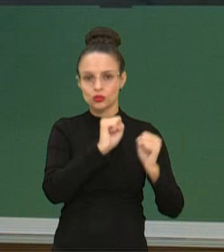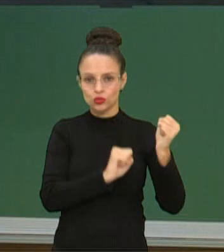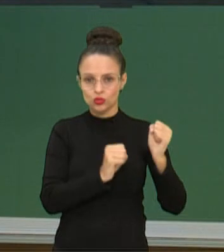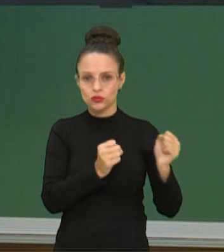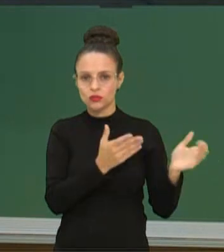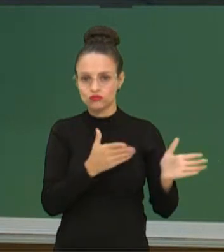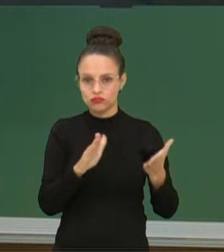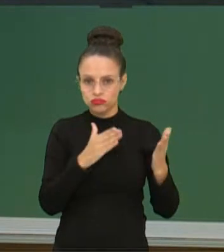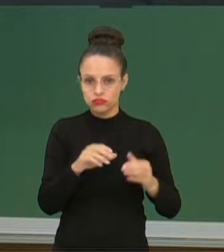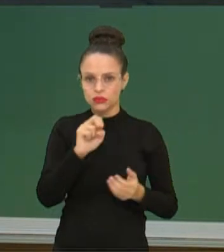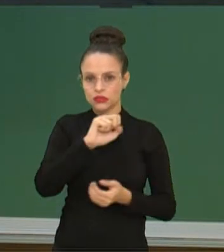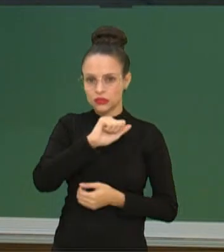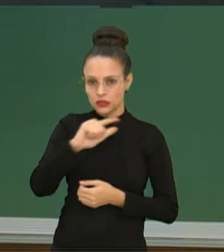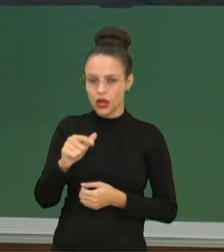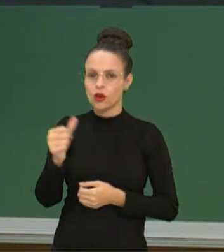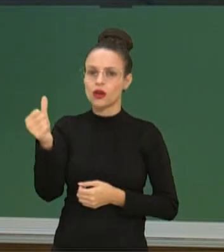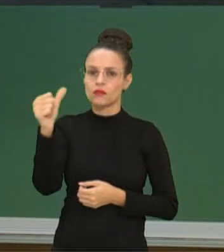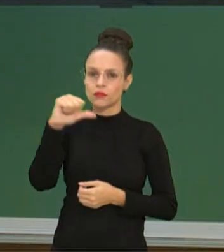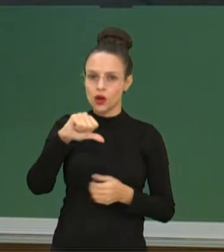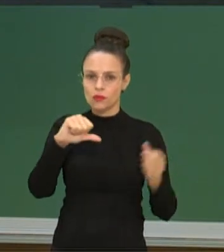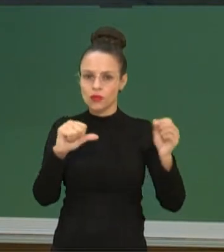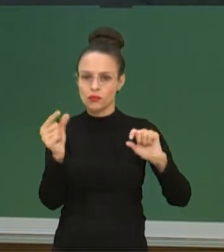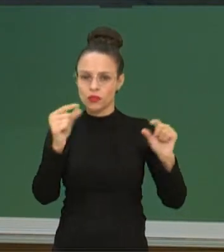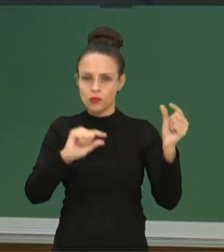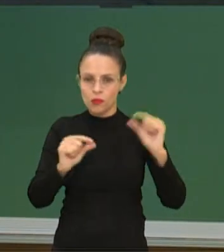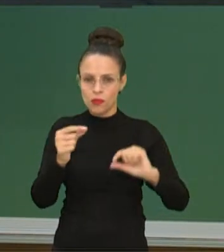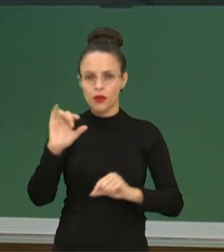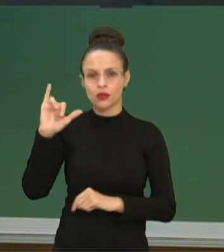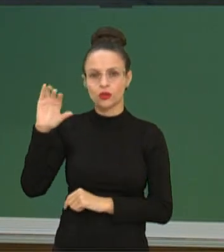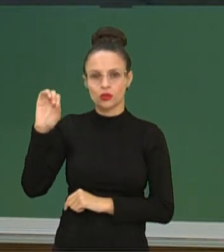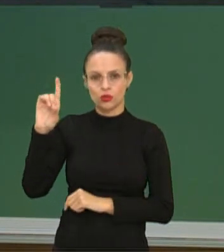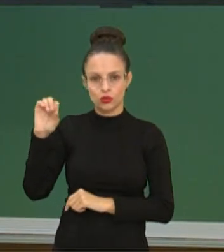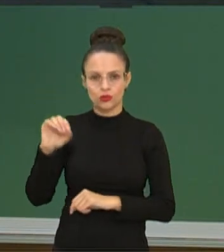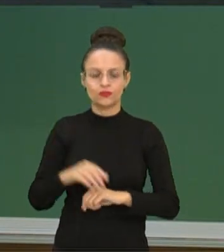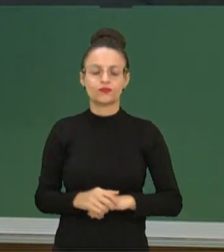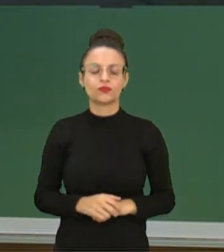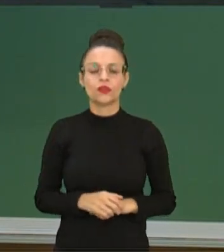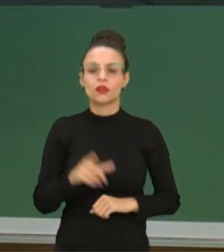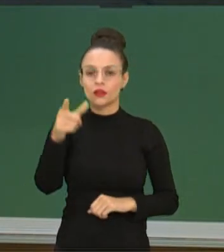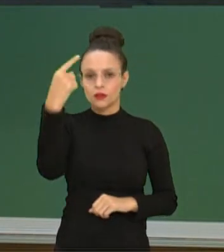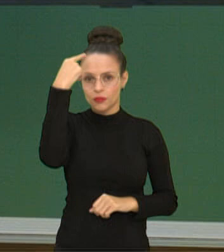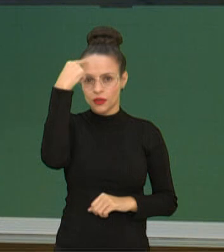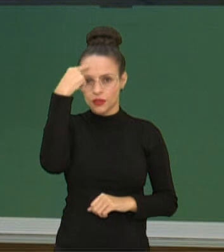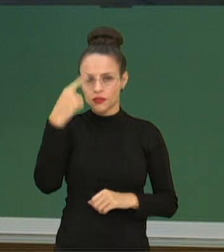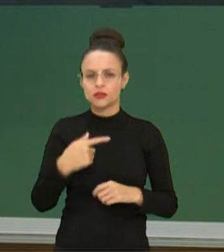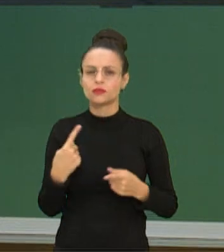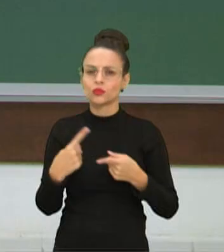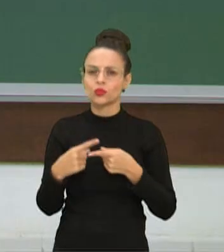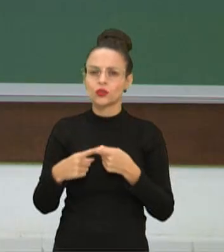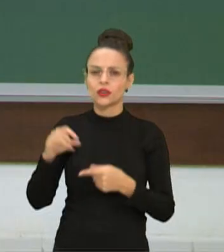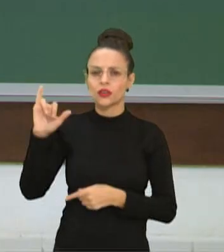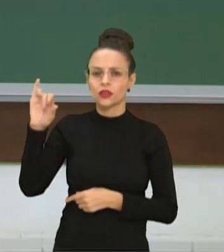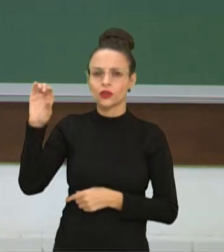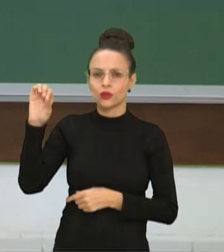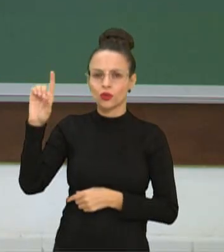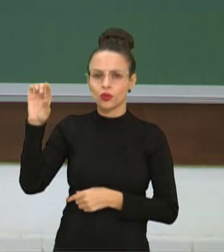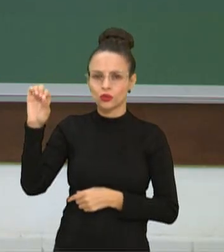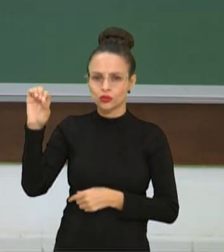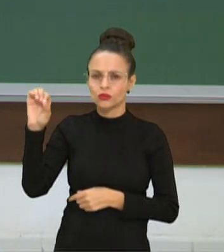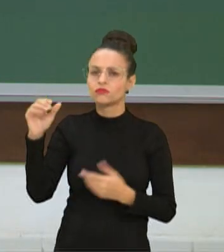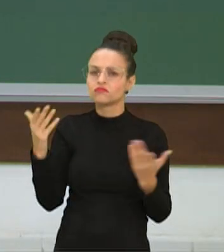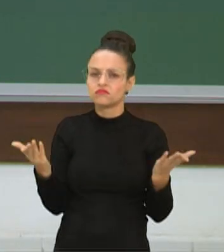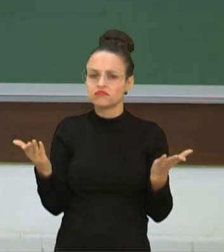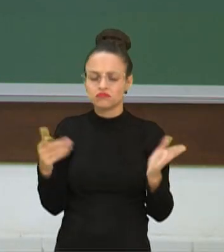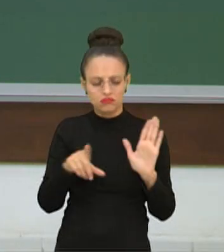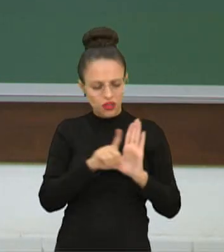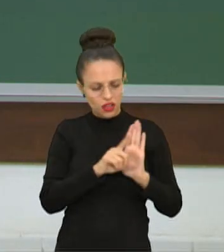sal coloque uma quantidade de iodo lá. Agora, eu quero que você pense um pouquinho aí. Por que o iodo é adicionado, então, né? Essa